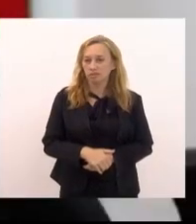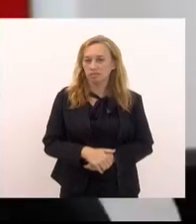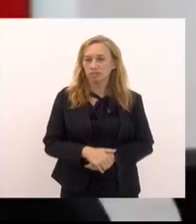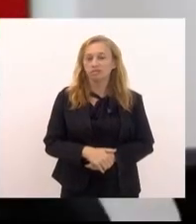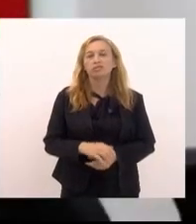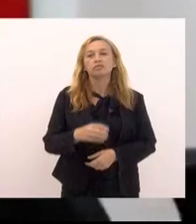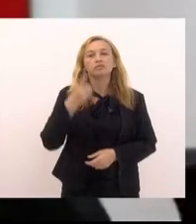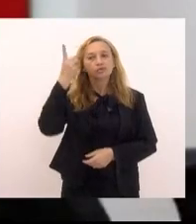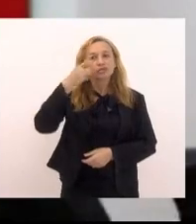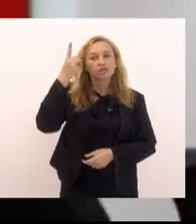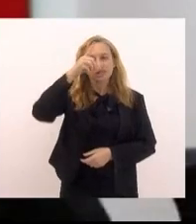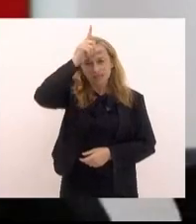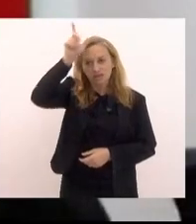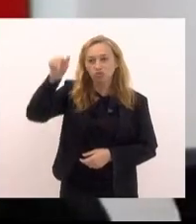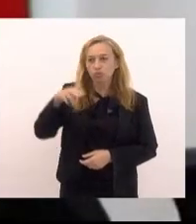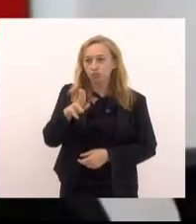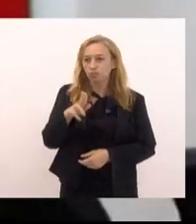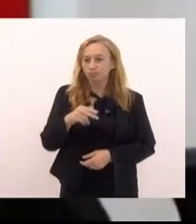Deputada Tia Ju?